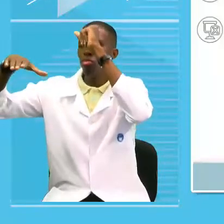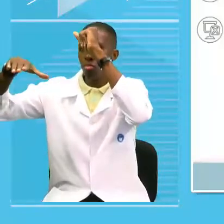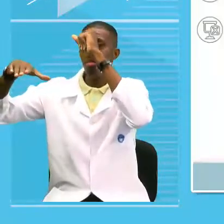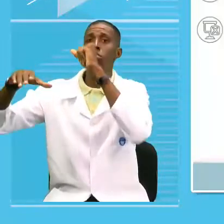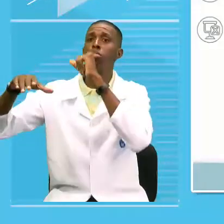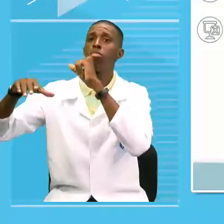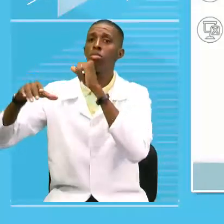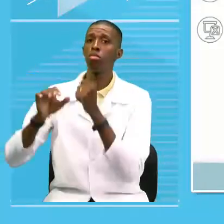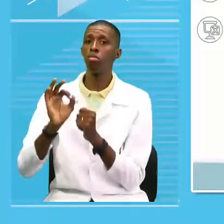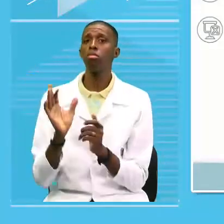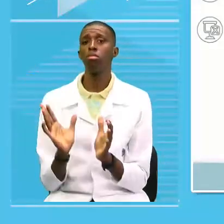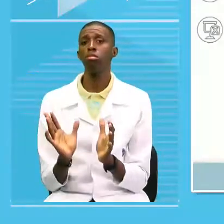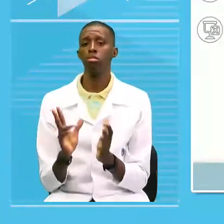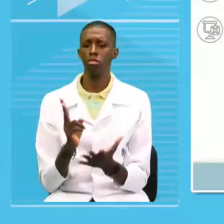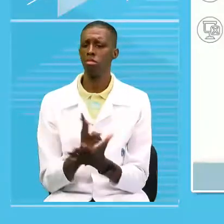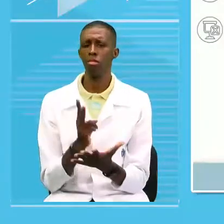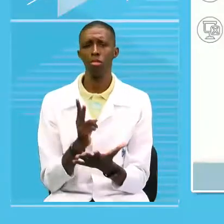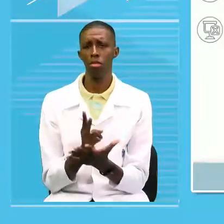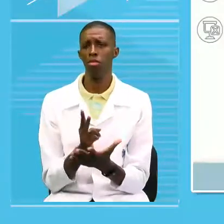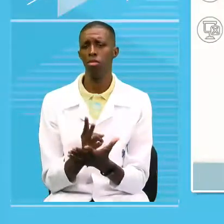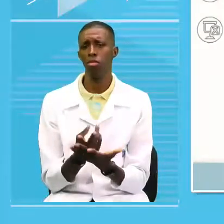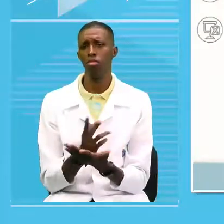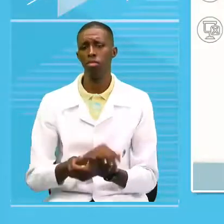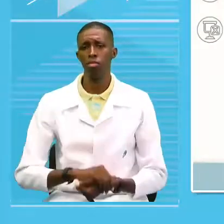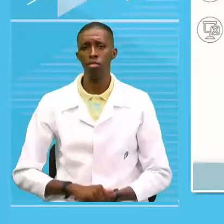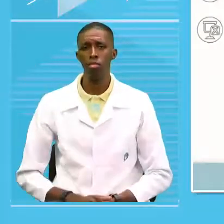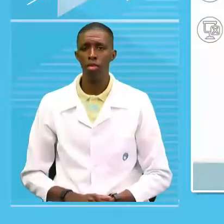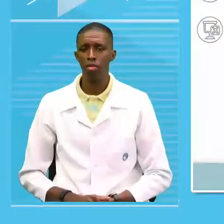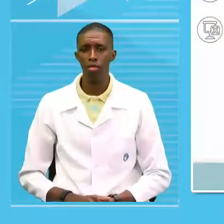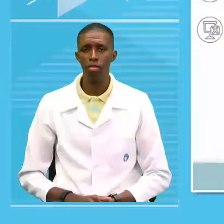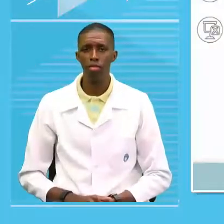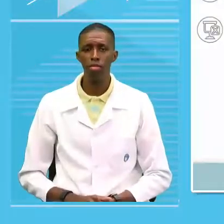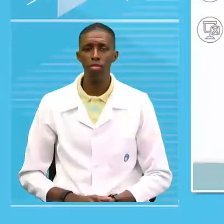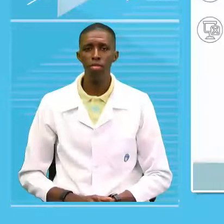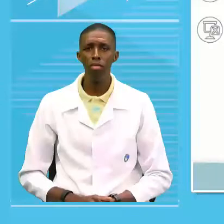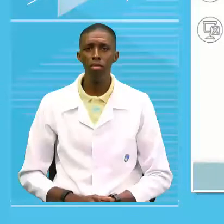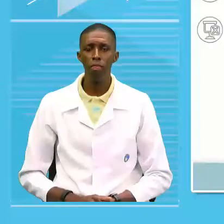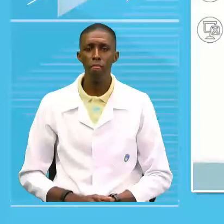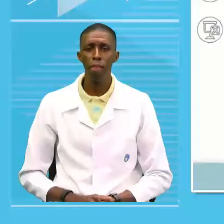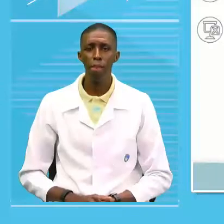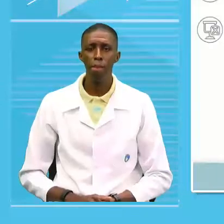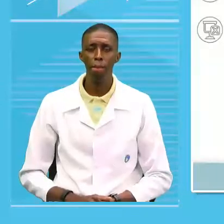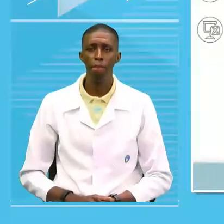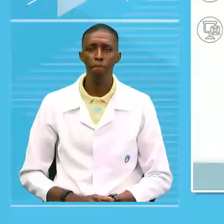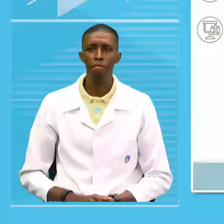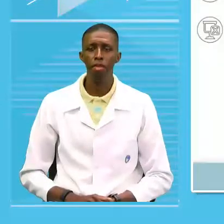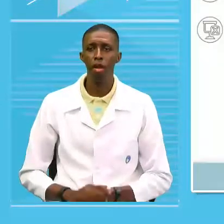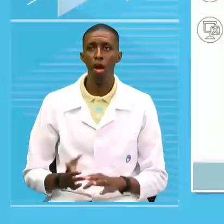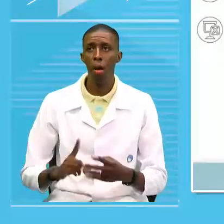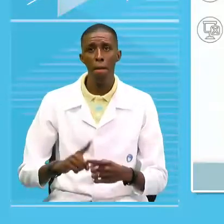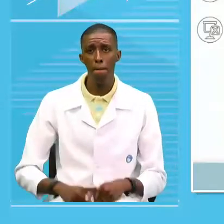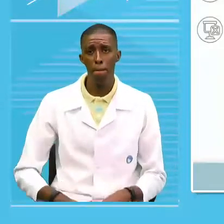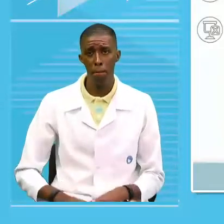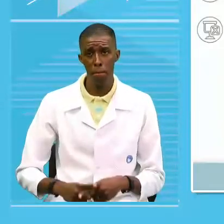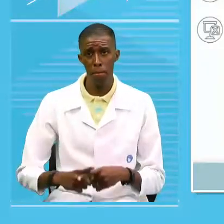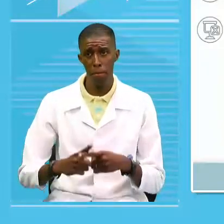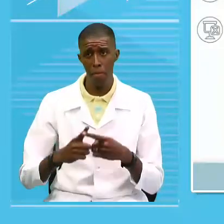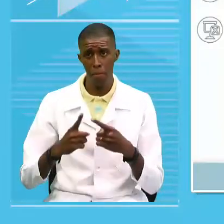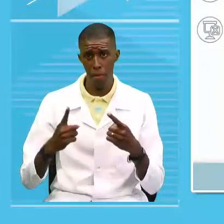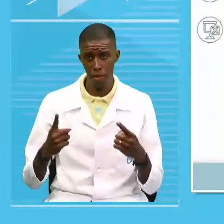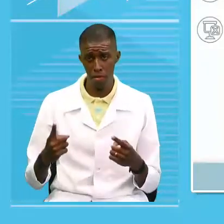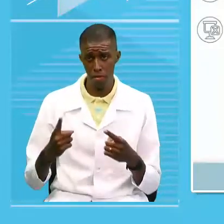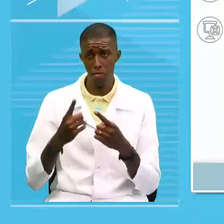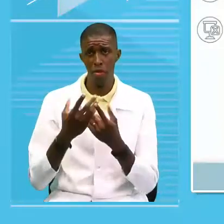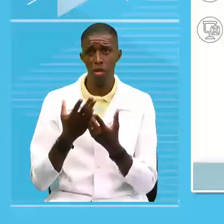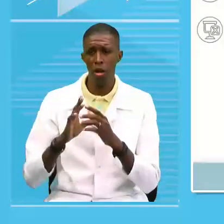não tem uma relação necessáriamente com aquele conhecimento que a gente tem adquire apenas dentro de um espaço